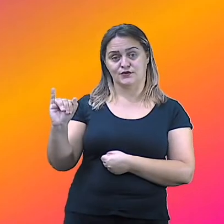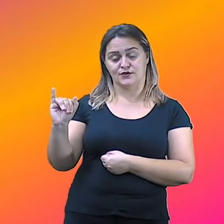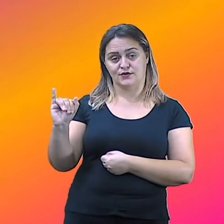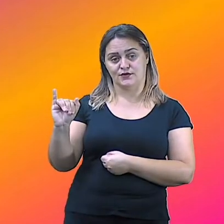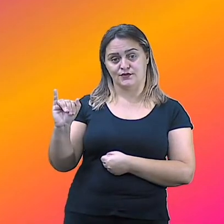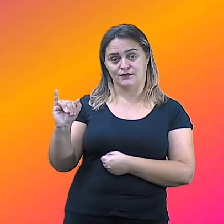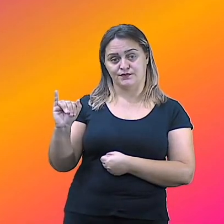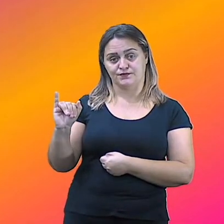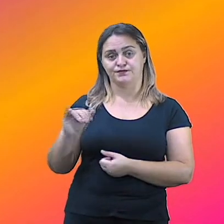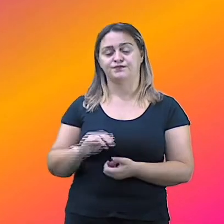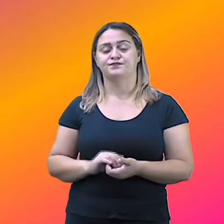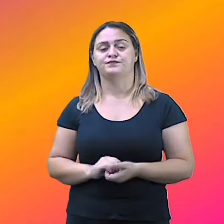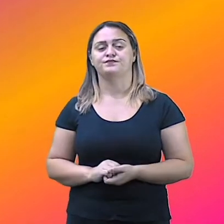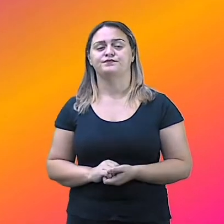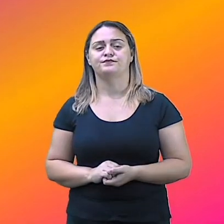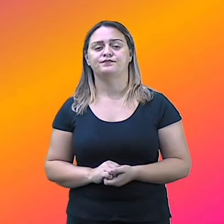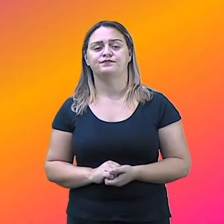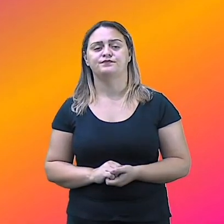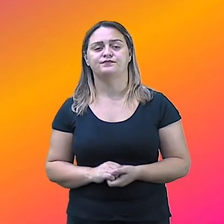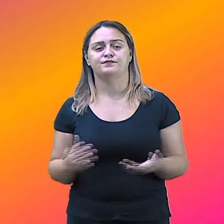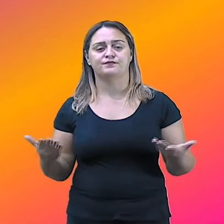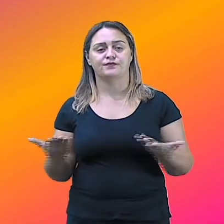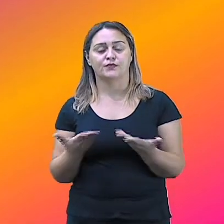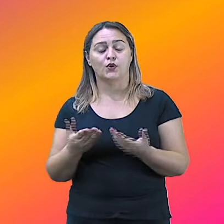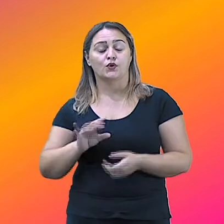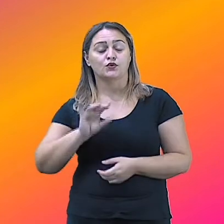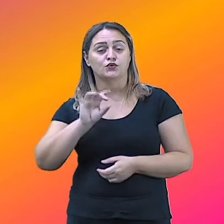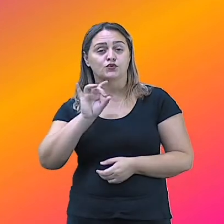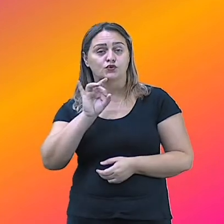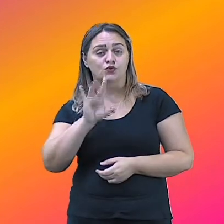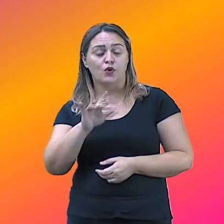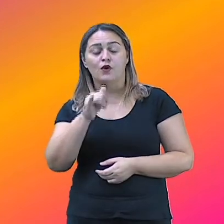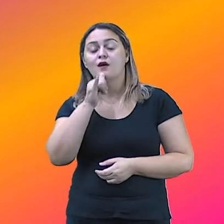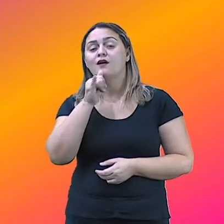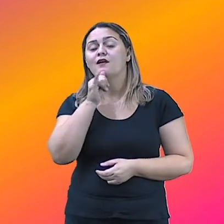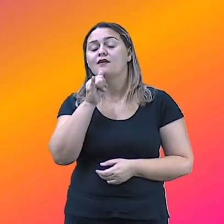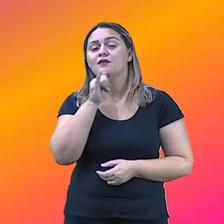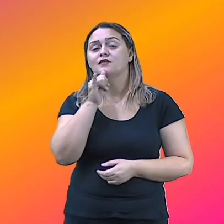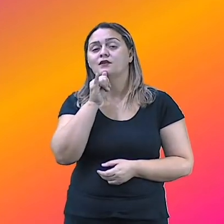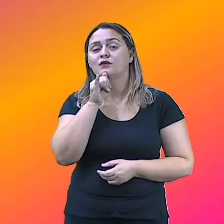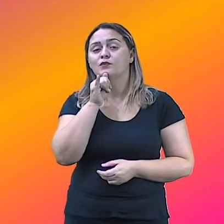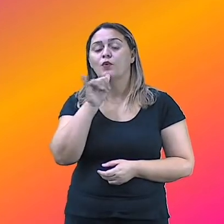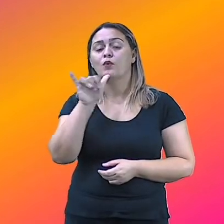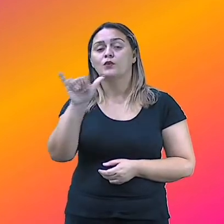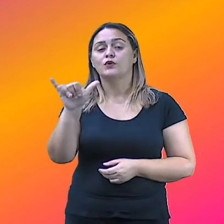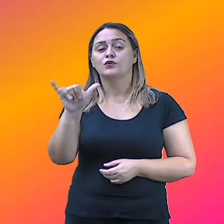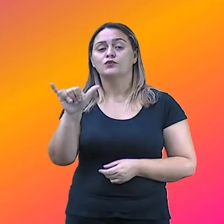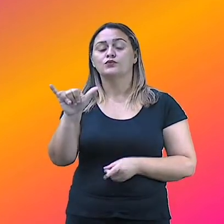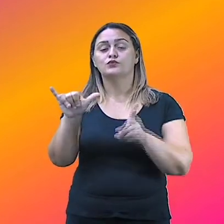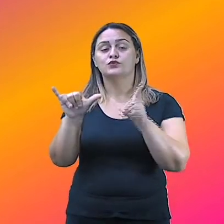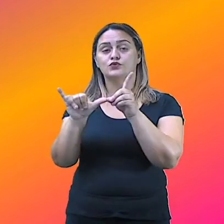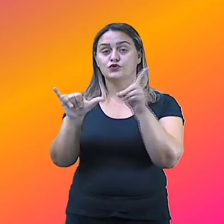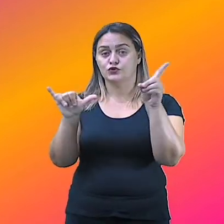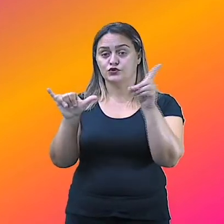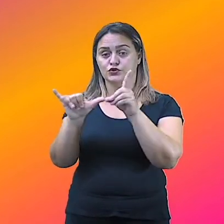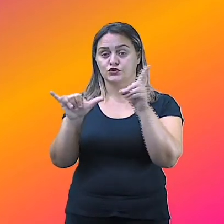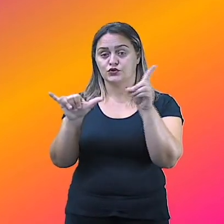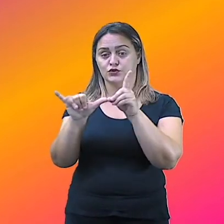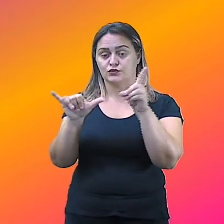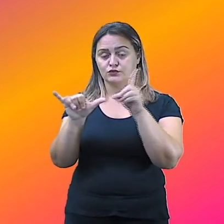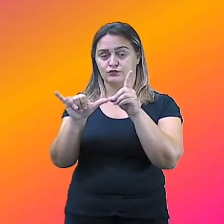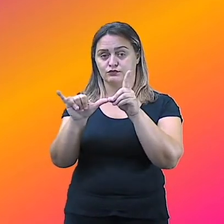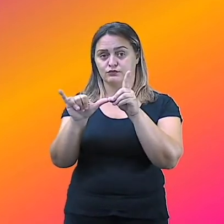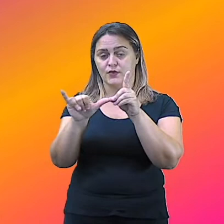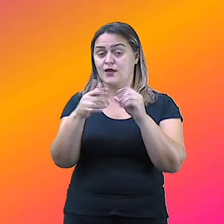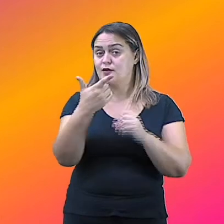Estudante, veremos somente agora exemplos com o objeto direto, sem a presença